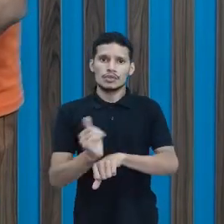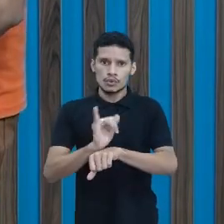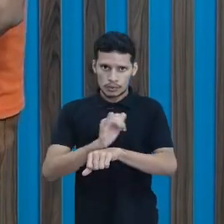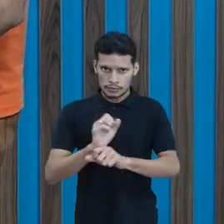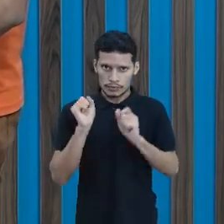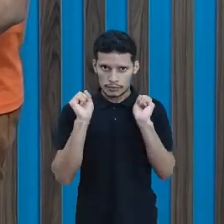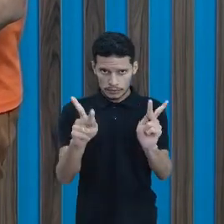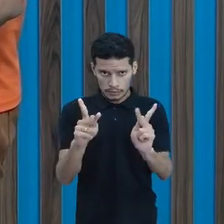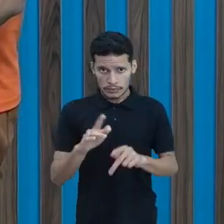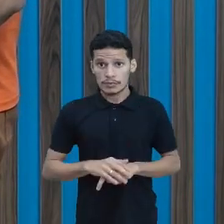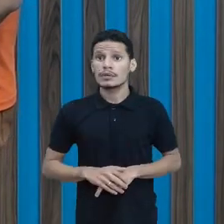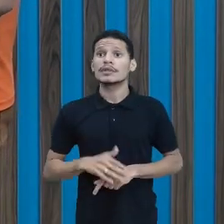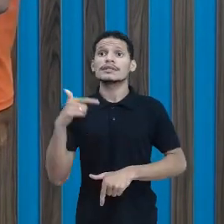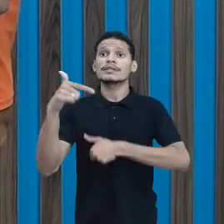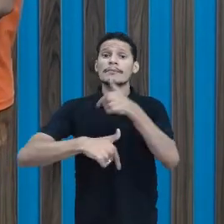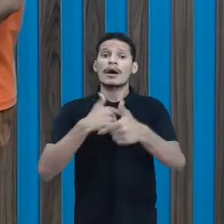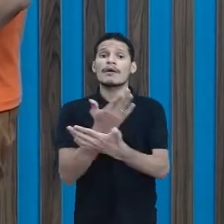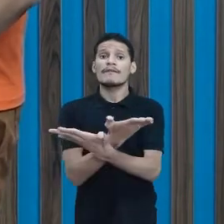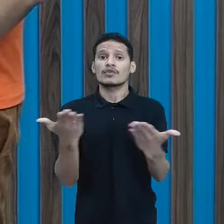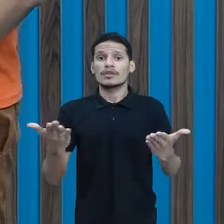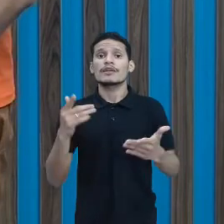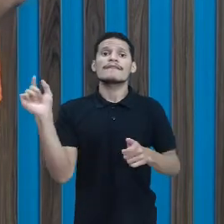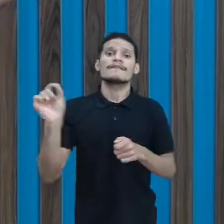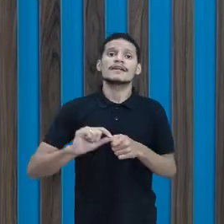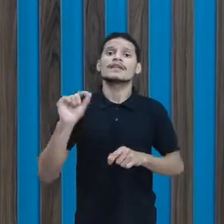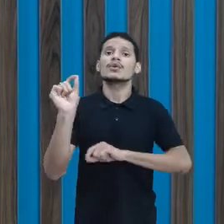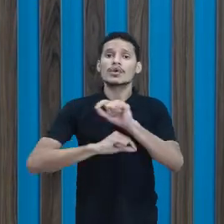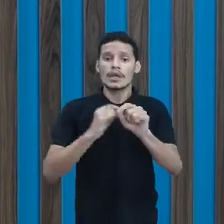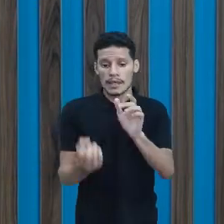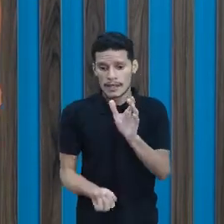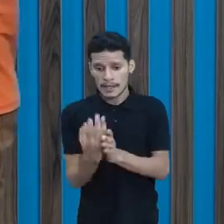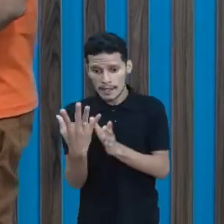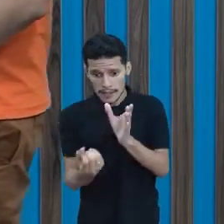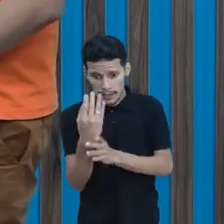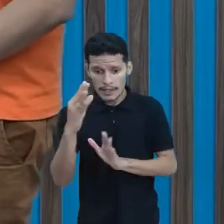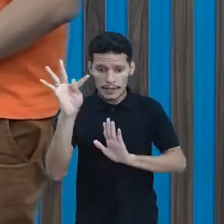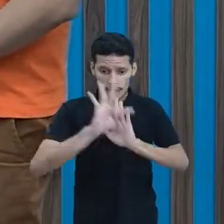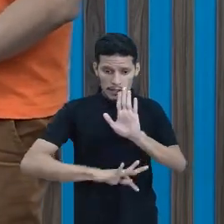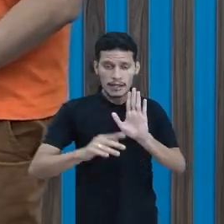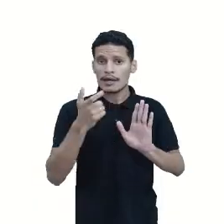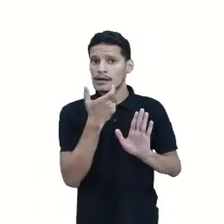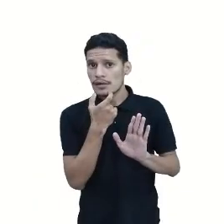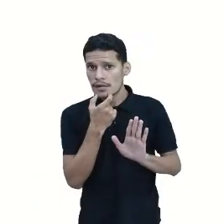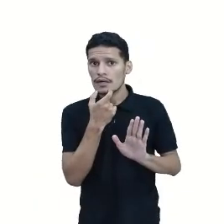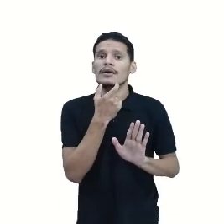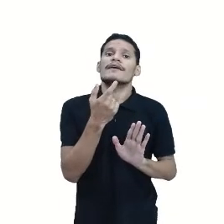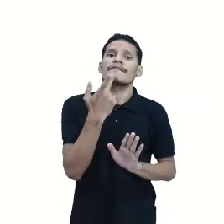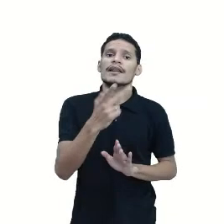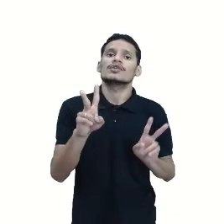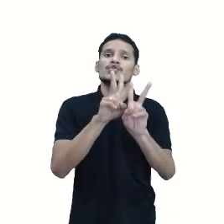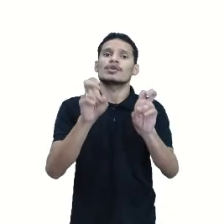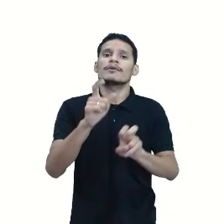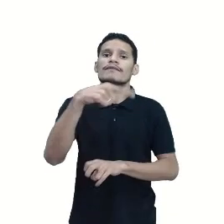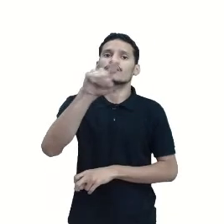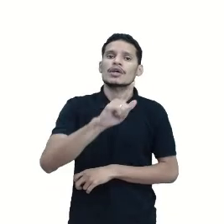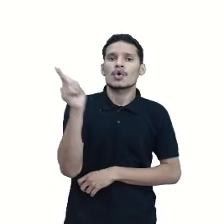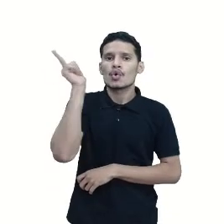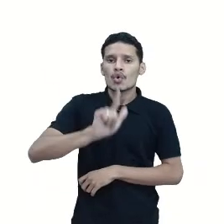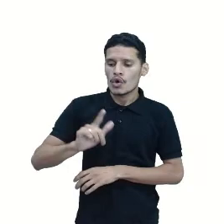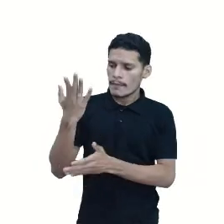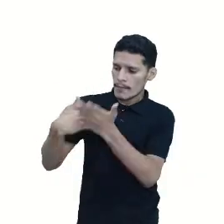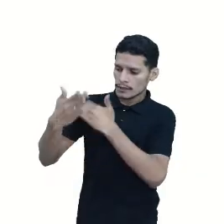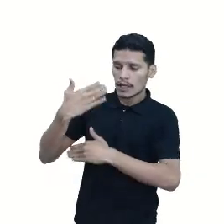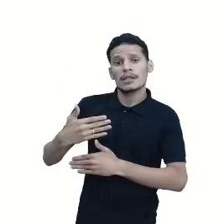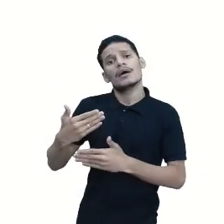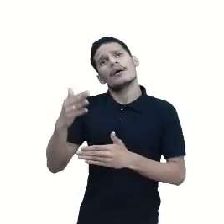tá? Trabalho que eu quero para vocês, ó. Produza um texto em inglês falando sobre suas conquistas passadas,